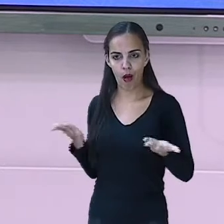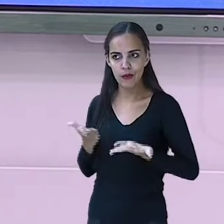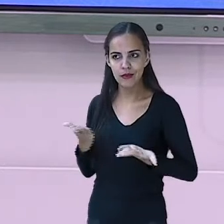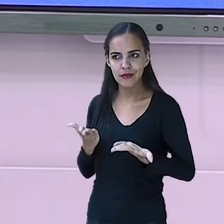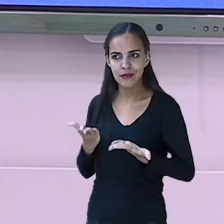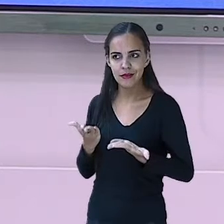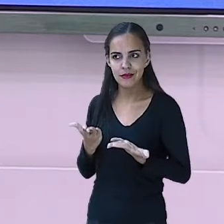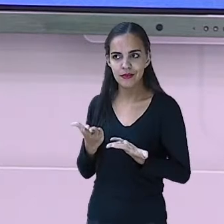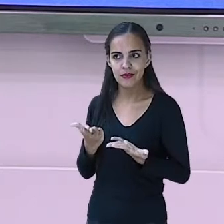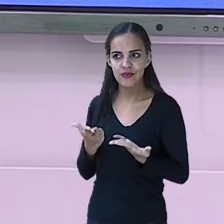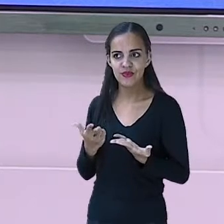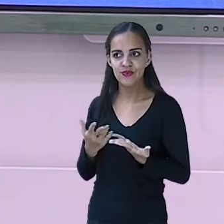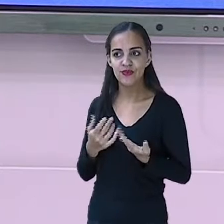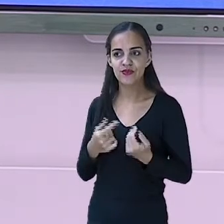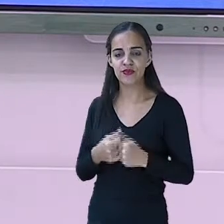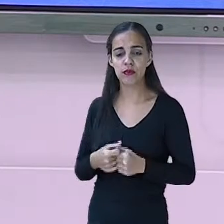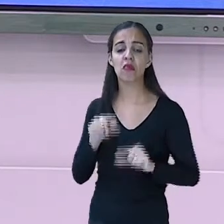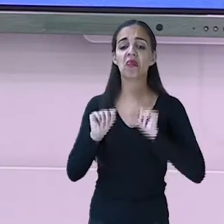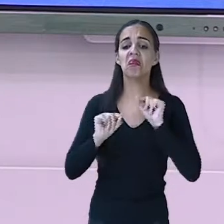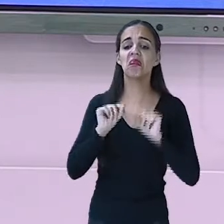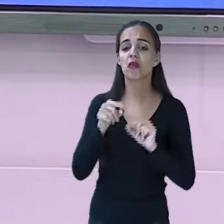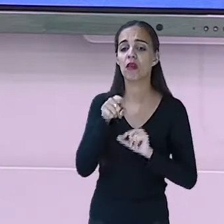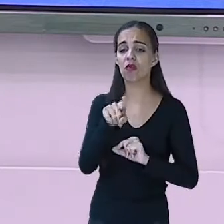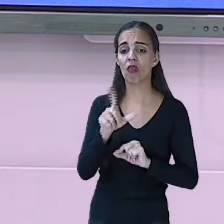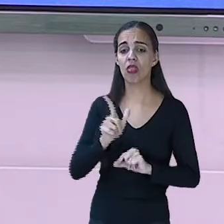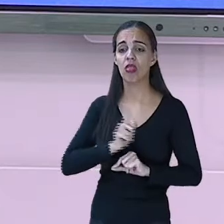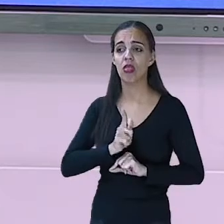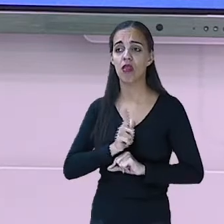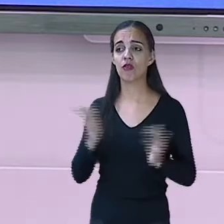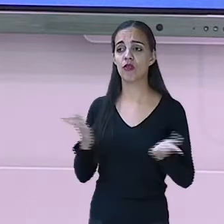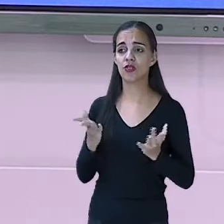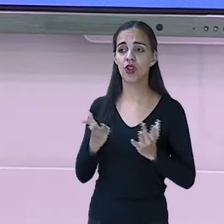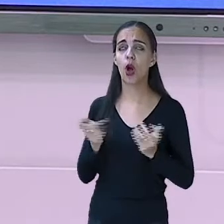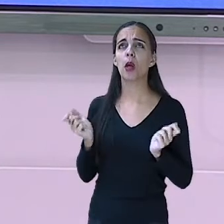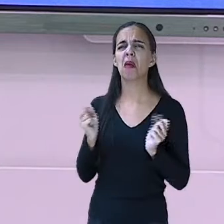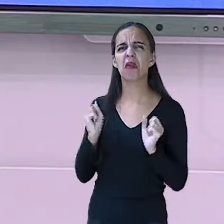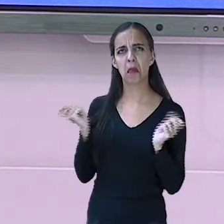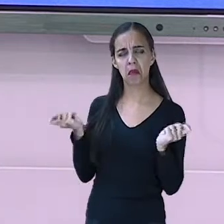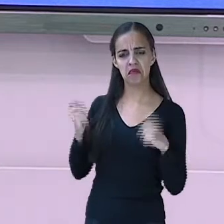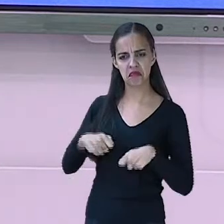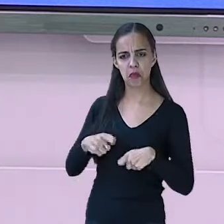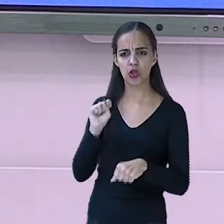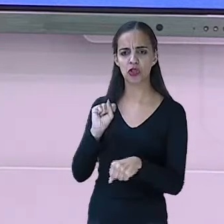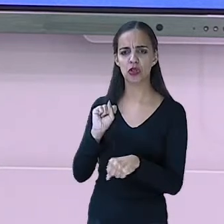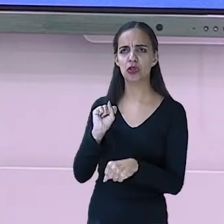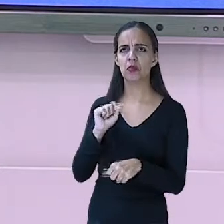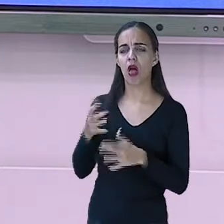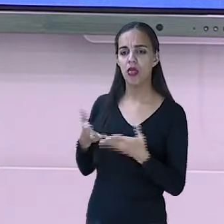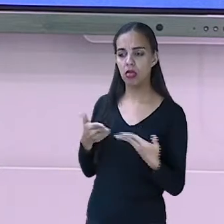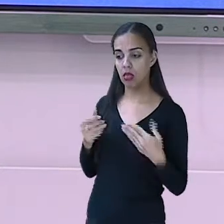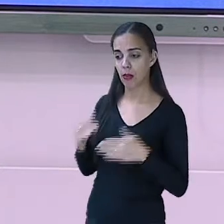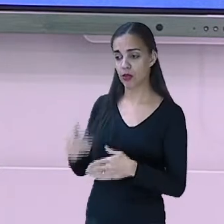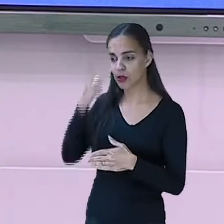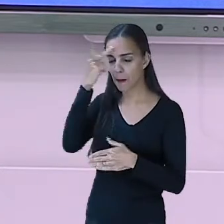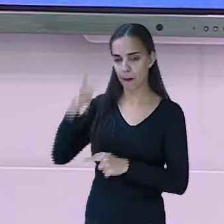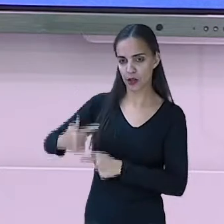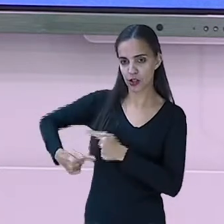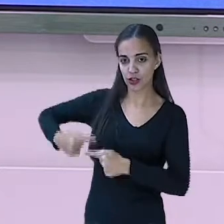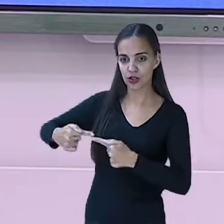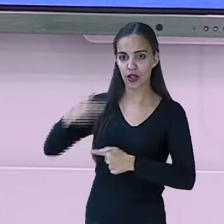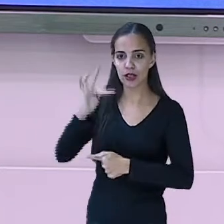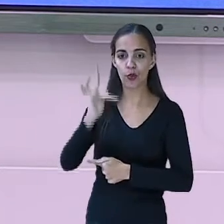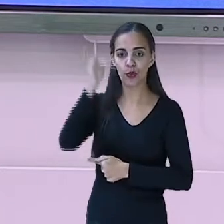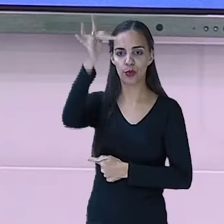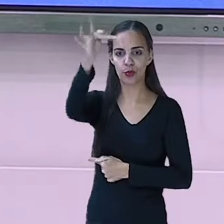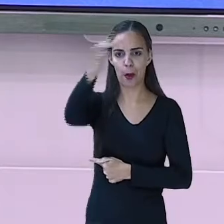que você tem hoje e pode deixar para as futuras gerações, para os seus